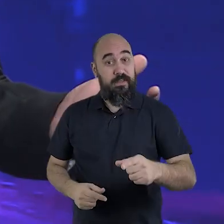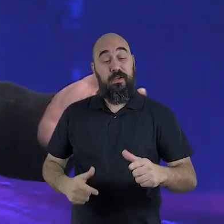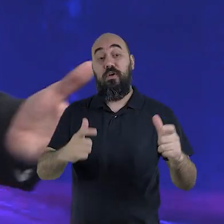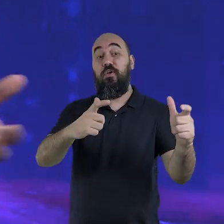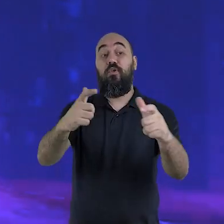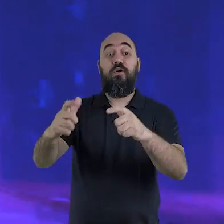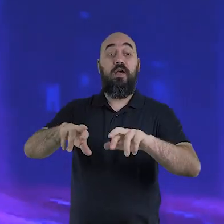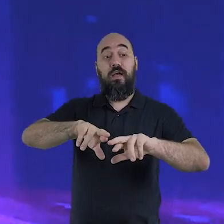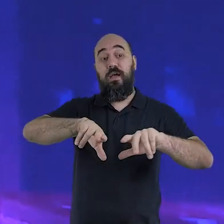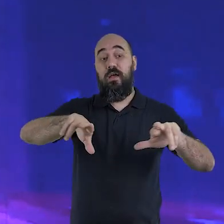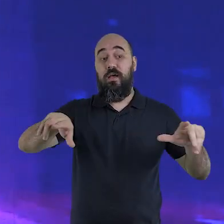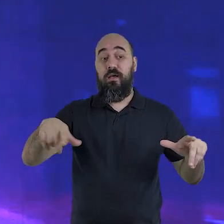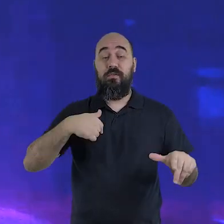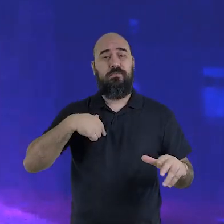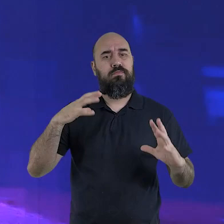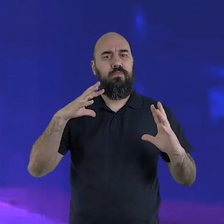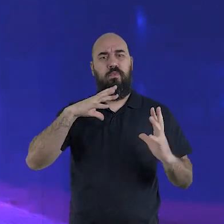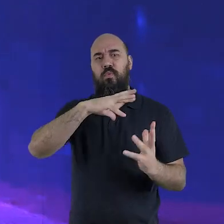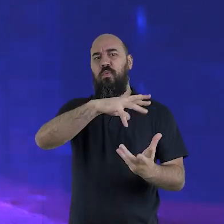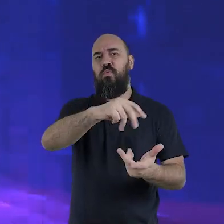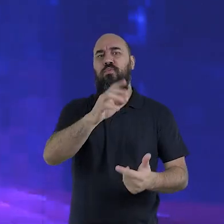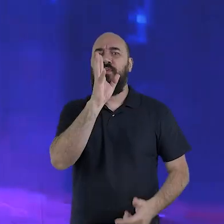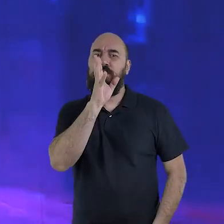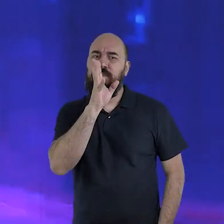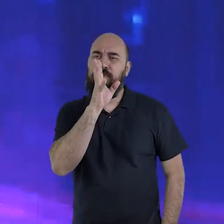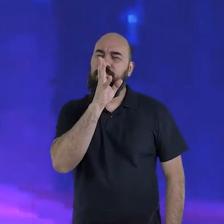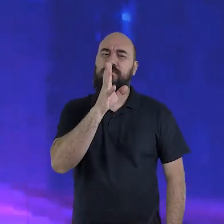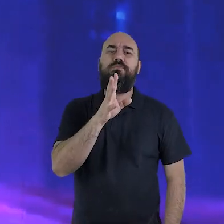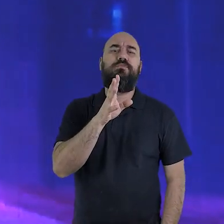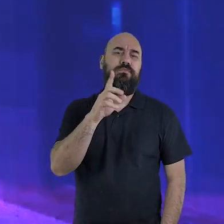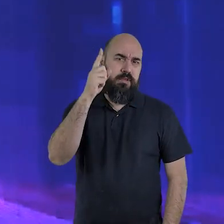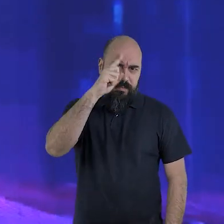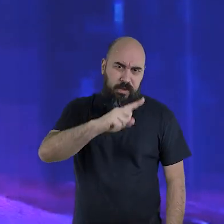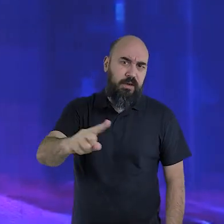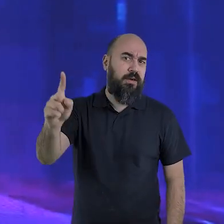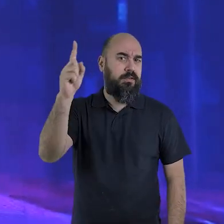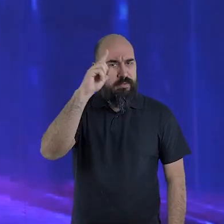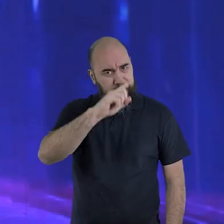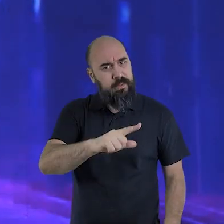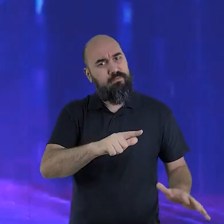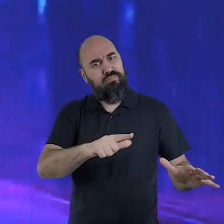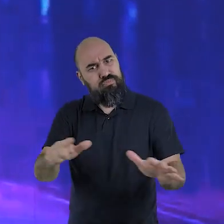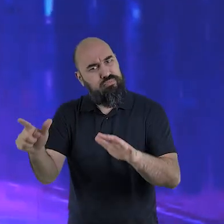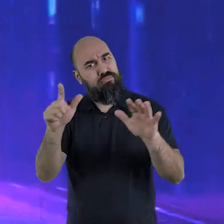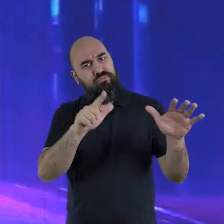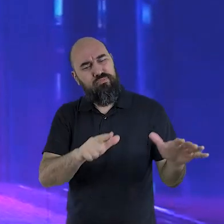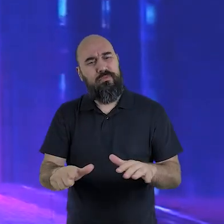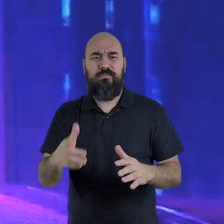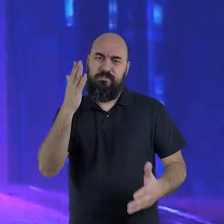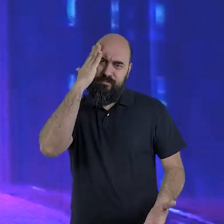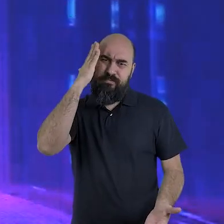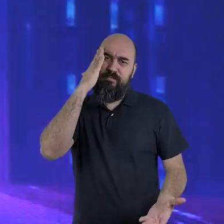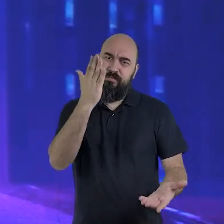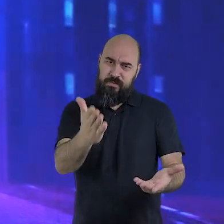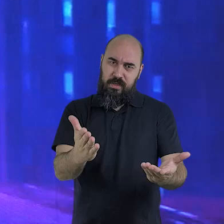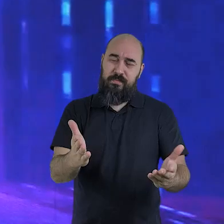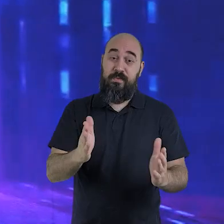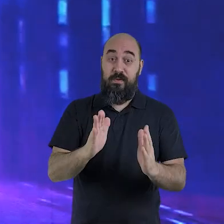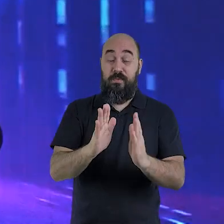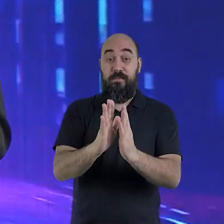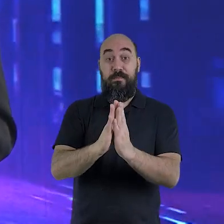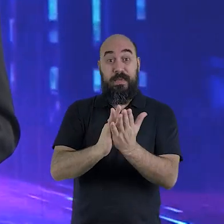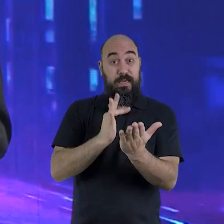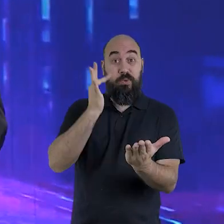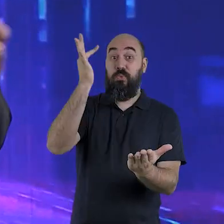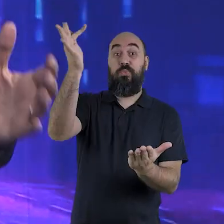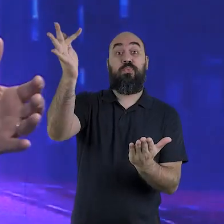diferentes lugares do Brasil e do mundo que nos acompanham semana após semana, onde abrimos a palavra de Deus, porque você sabe, o programa é a